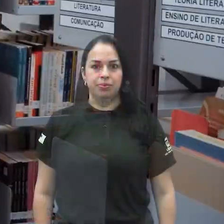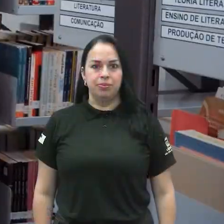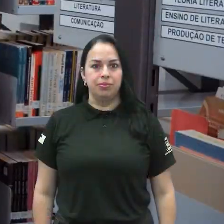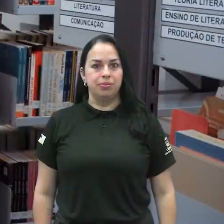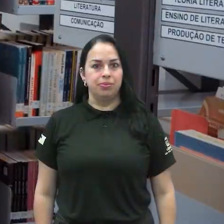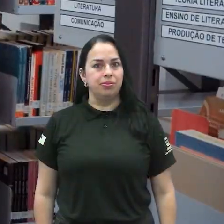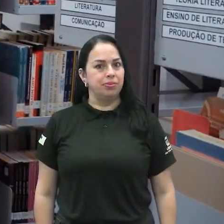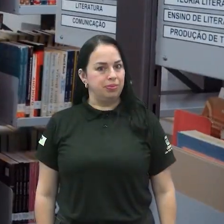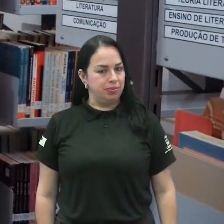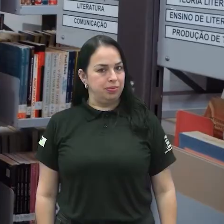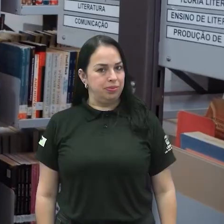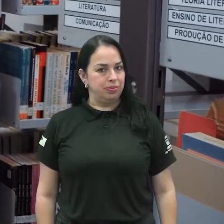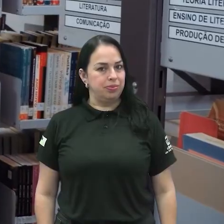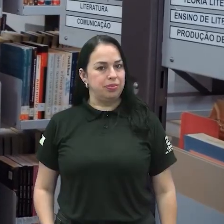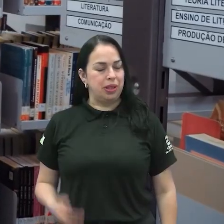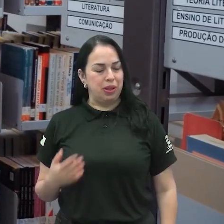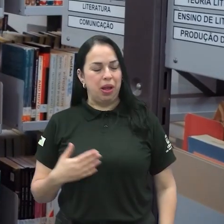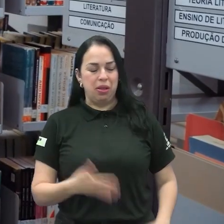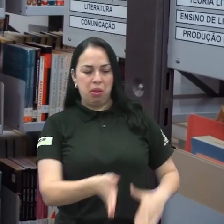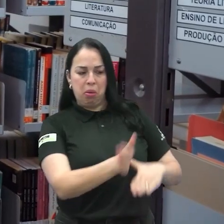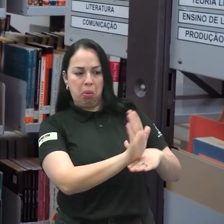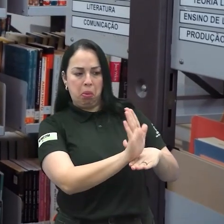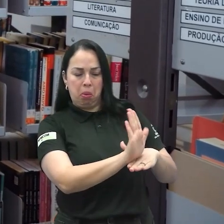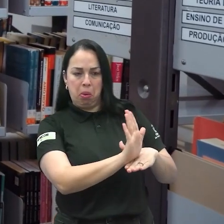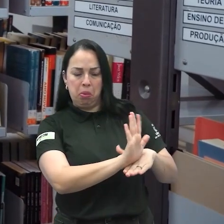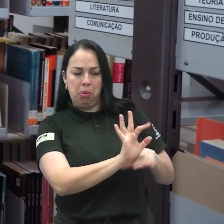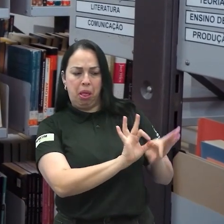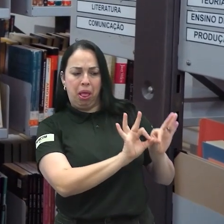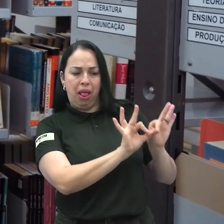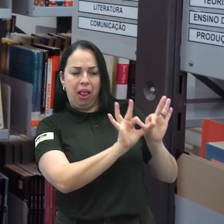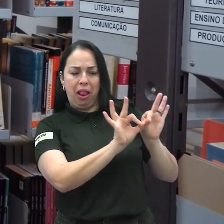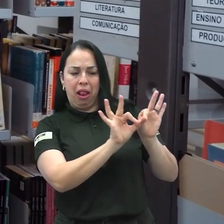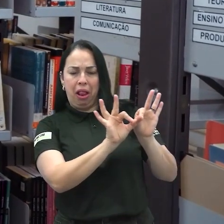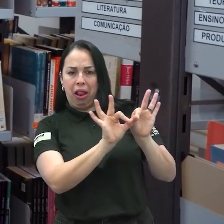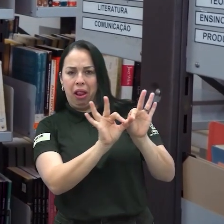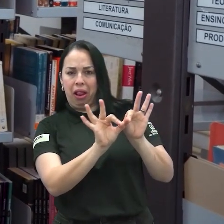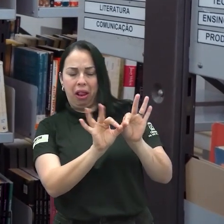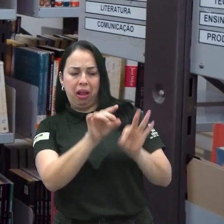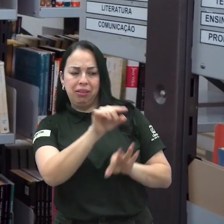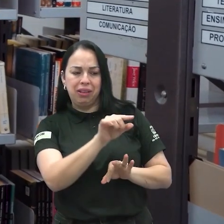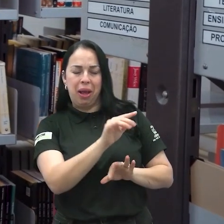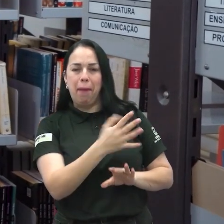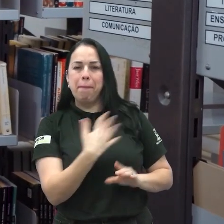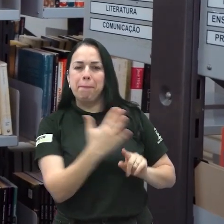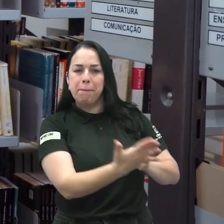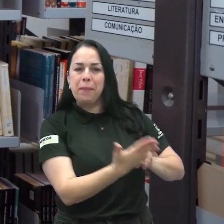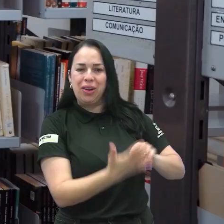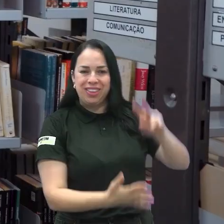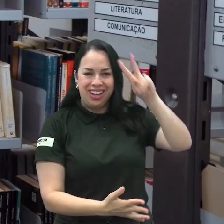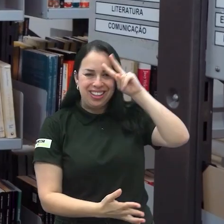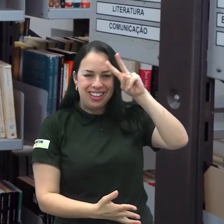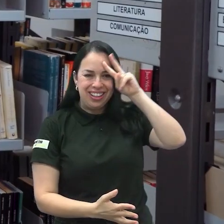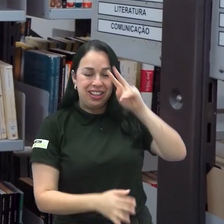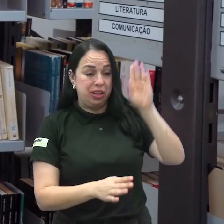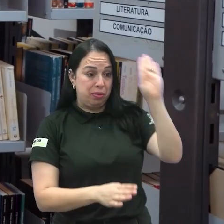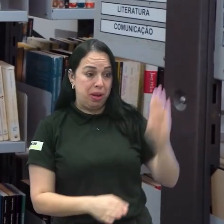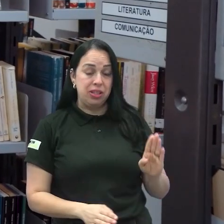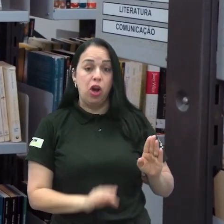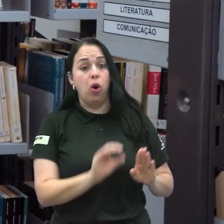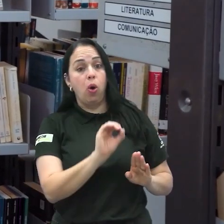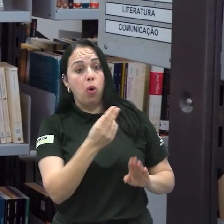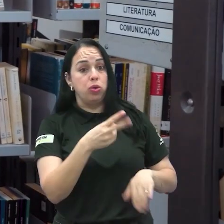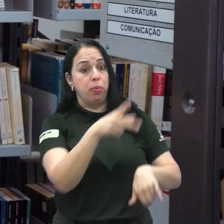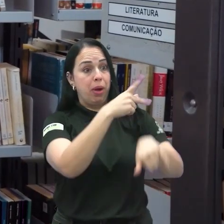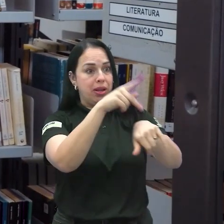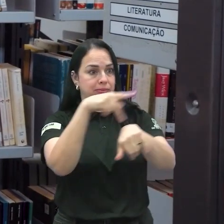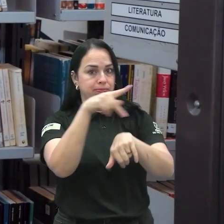Com o tempo, a gente se acostumou a ver o cinema como uma forma de conhecimento histórico, seja do Brasil ou de outros países. Só